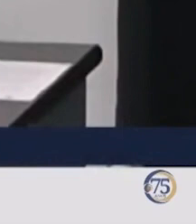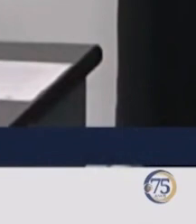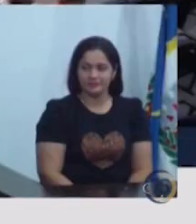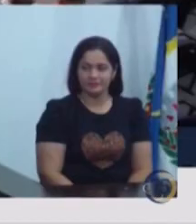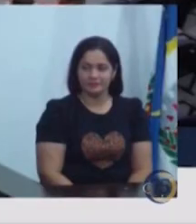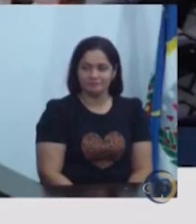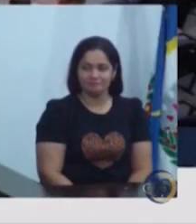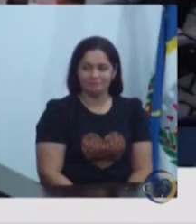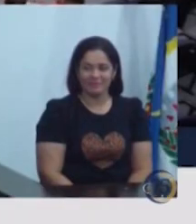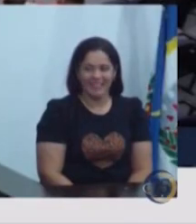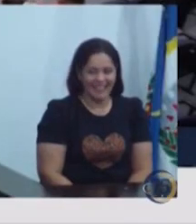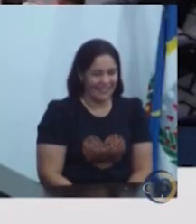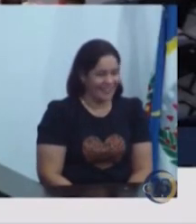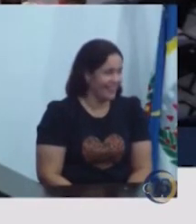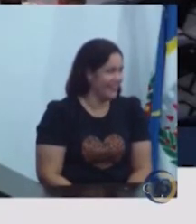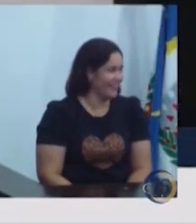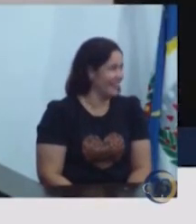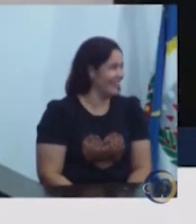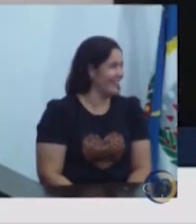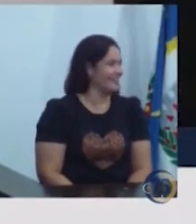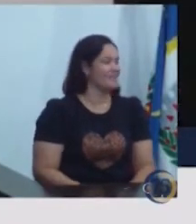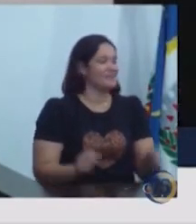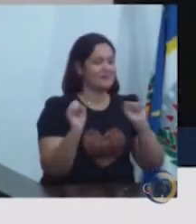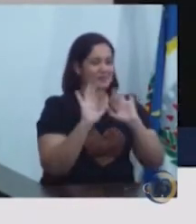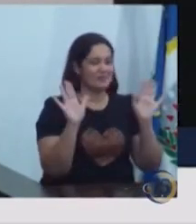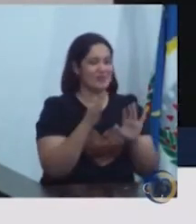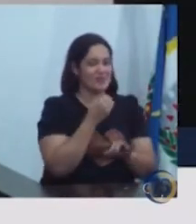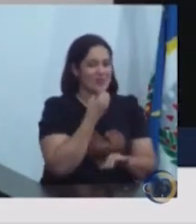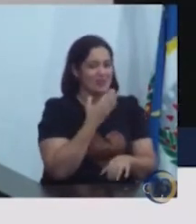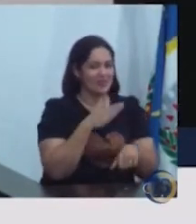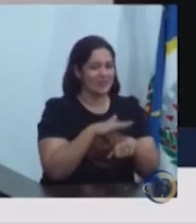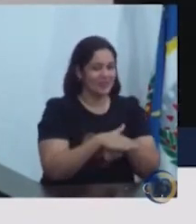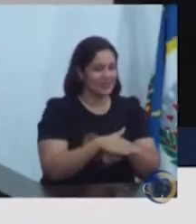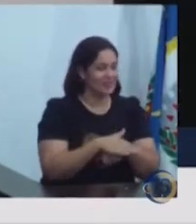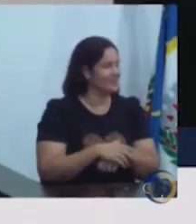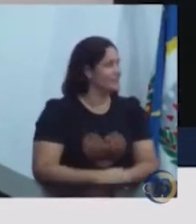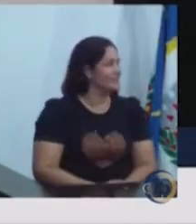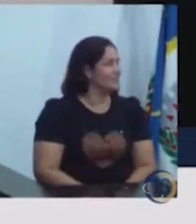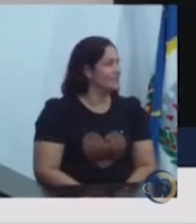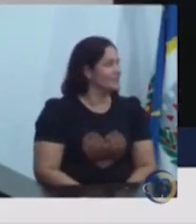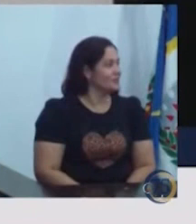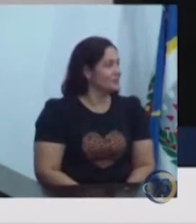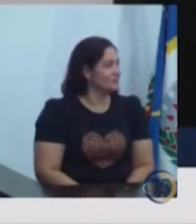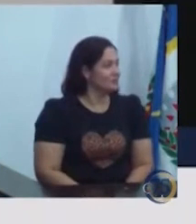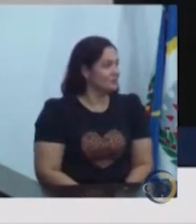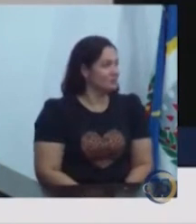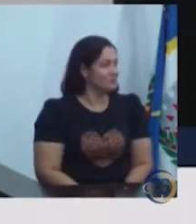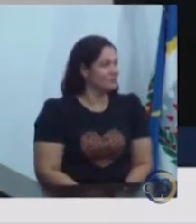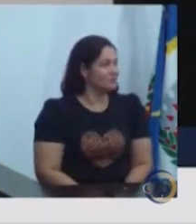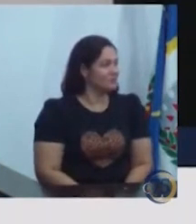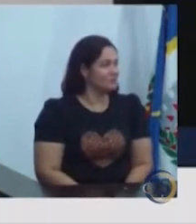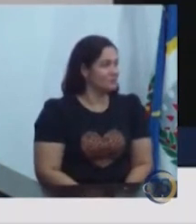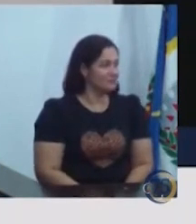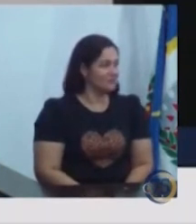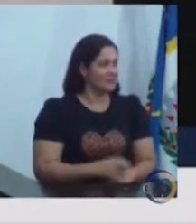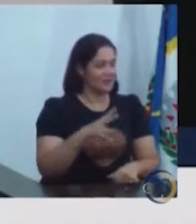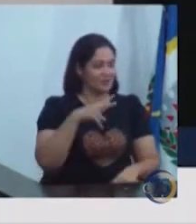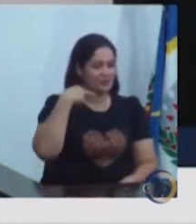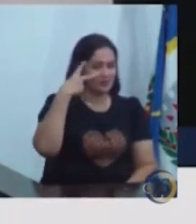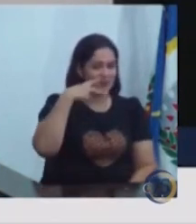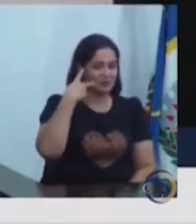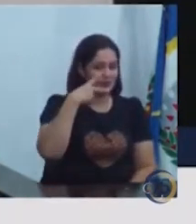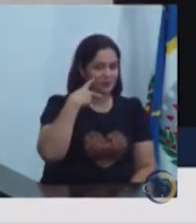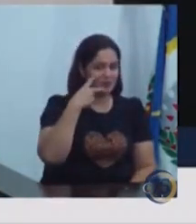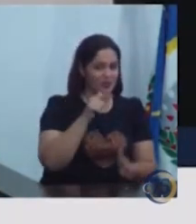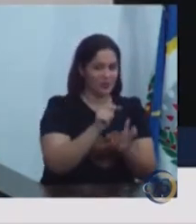casa. Por sua vez, o vereador decano da Casa de Leis, Meidão, foi à tribuna para apresentar voto de